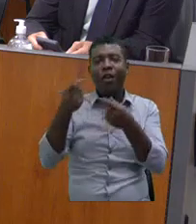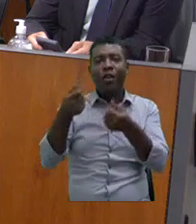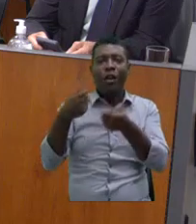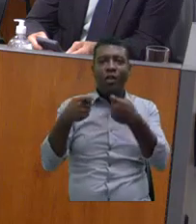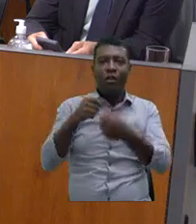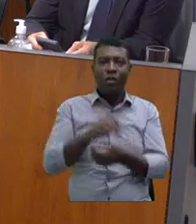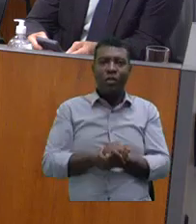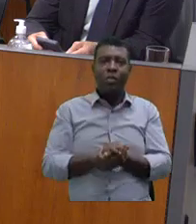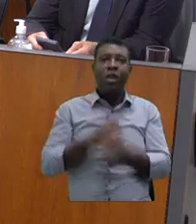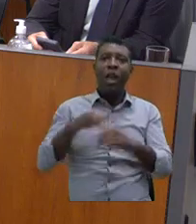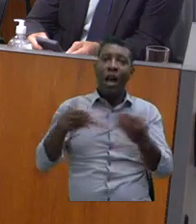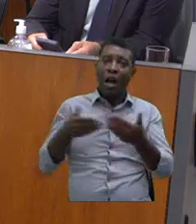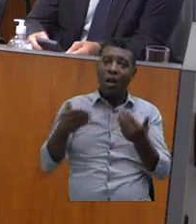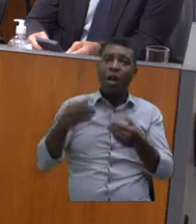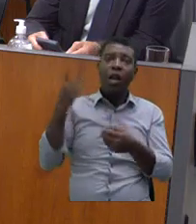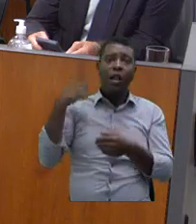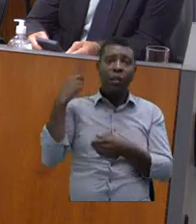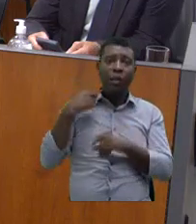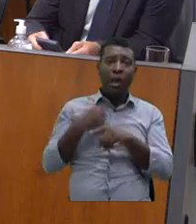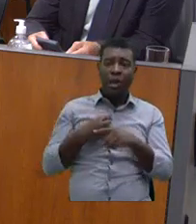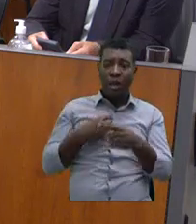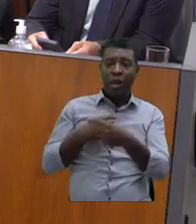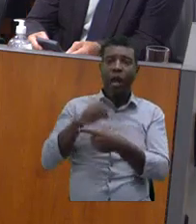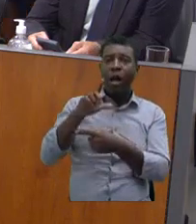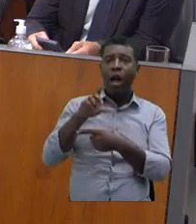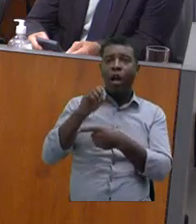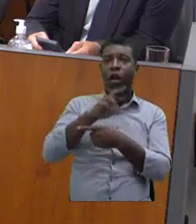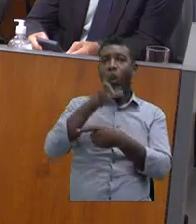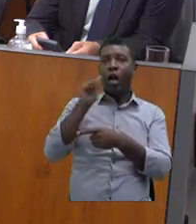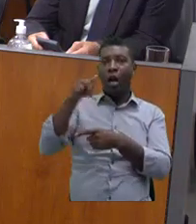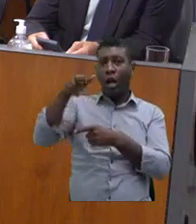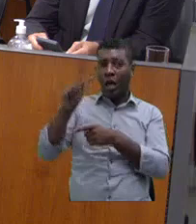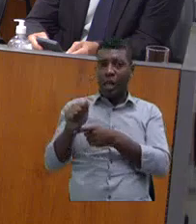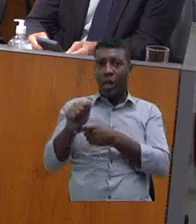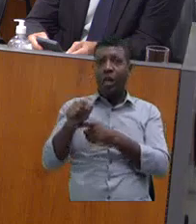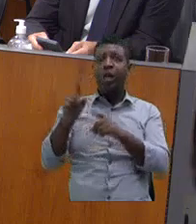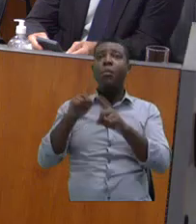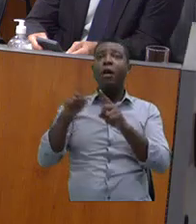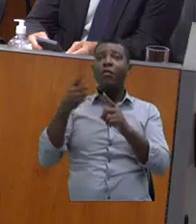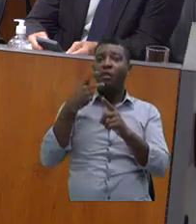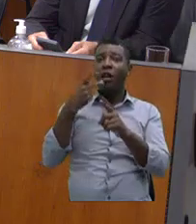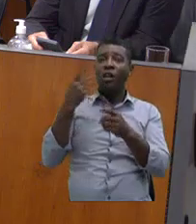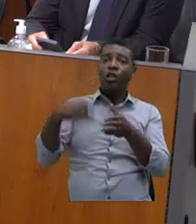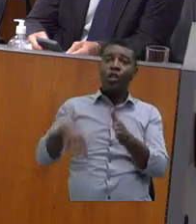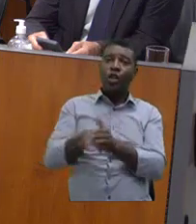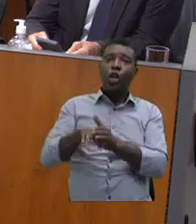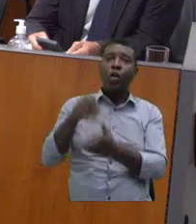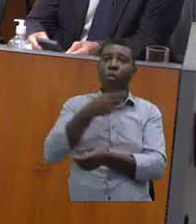Lohana. Bom, primeiro registrar aqui que chegou aqui o nosso presidente, que é uma das comissões que